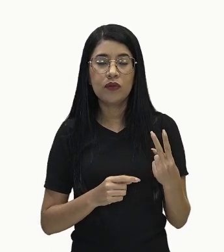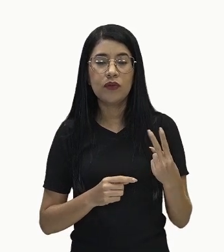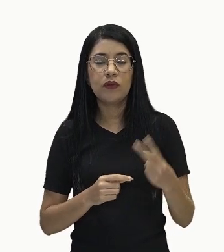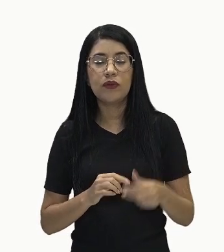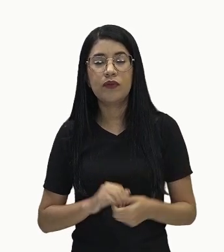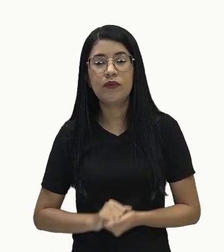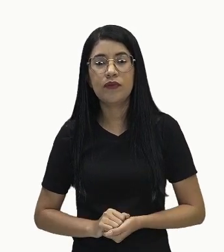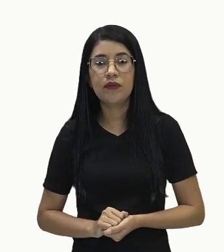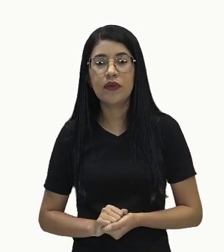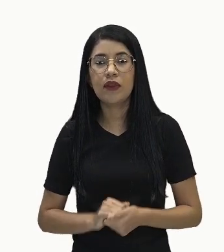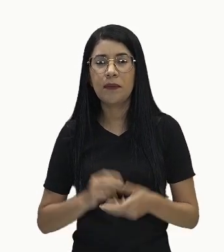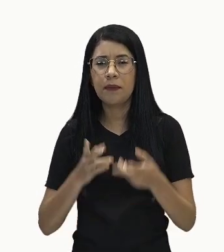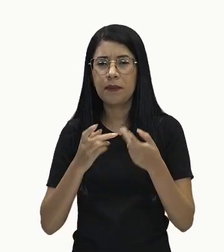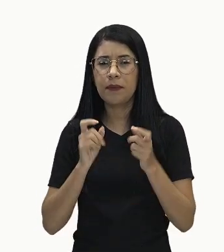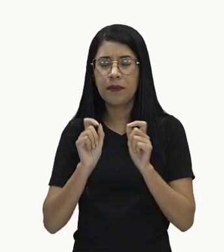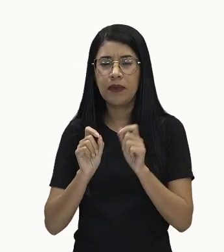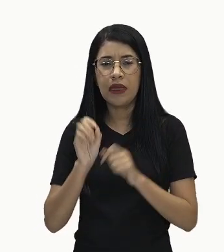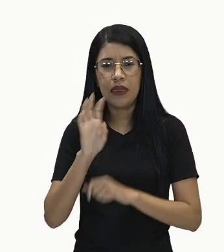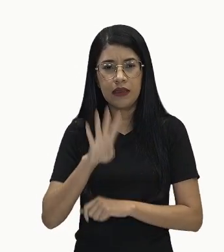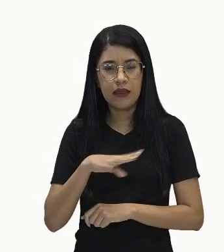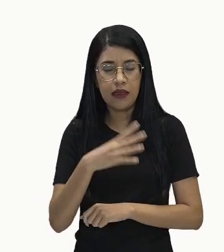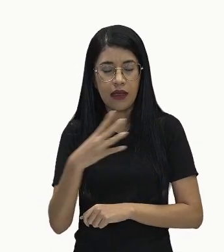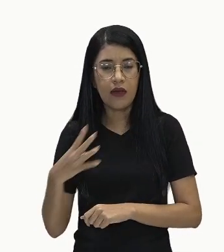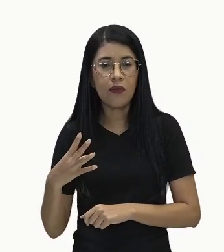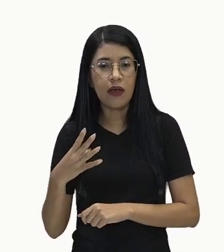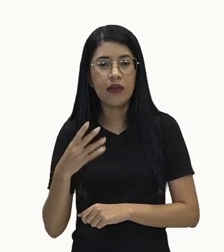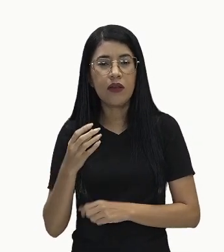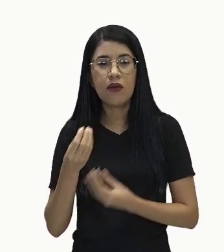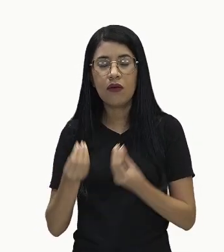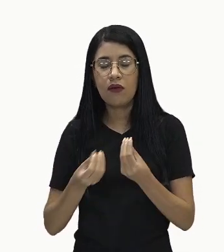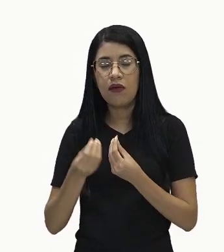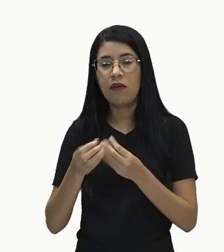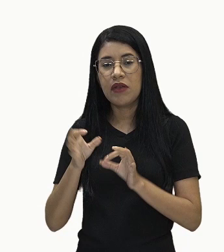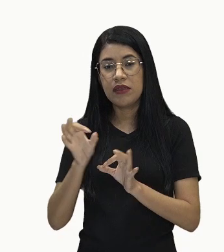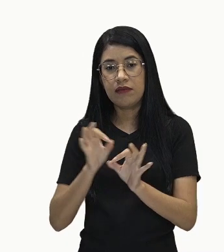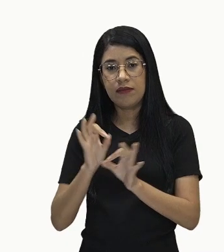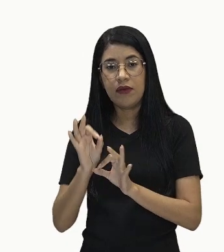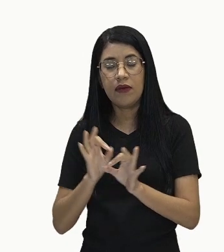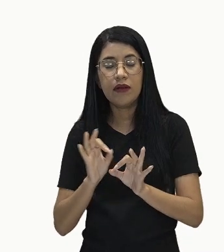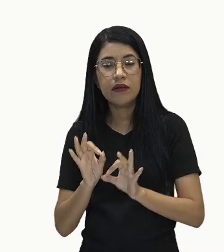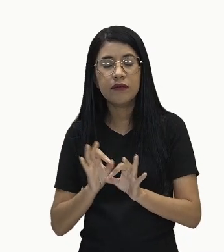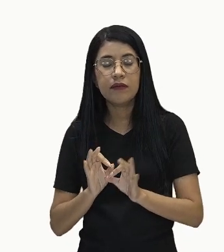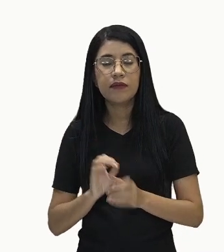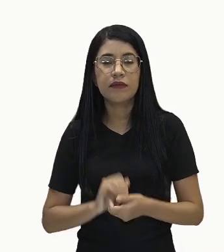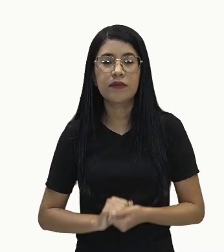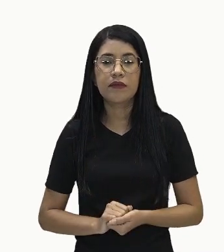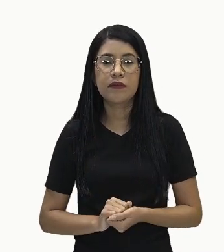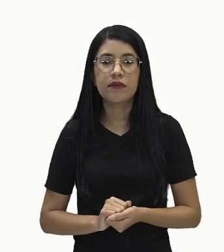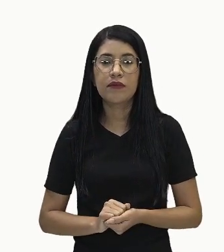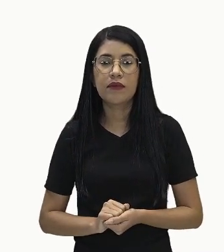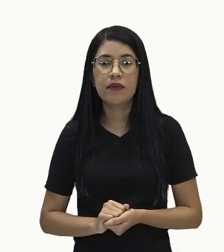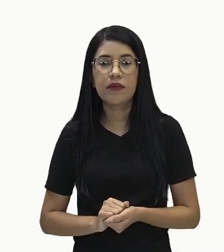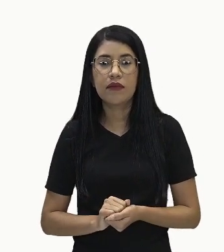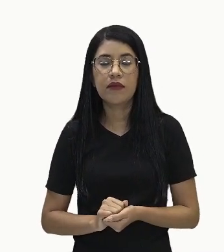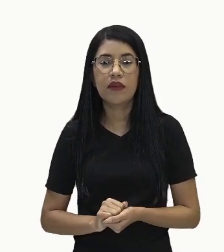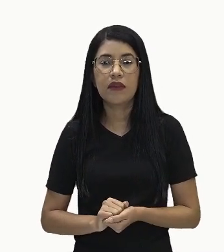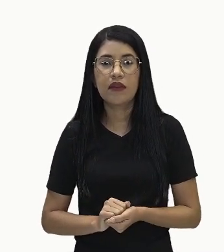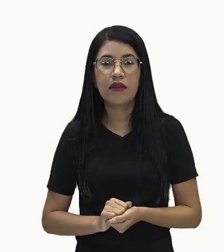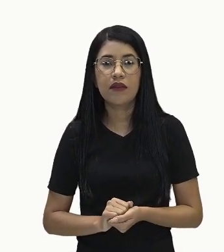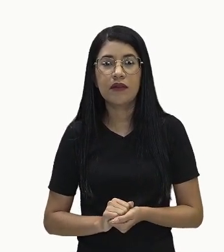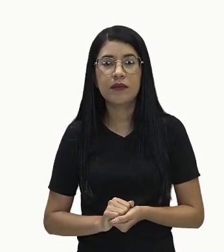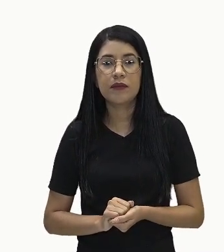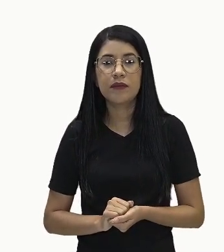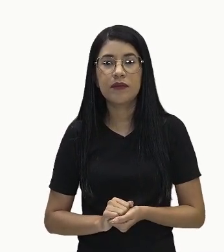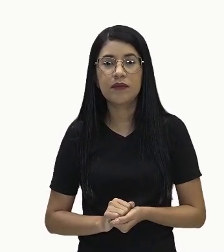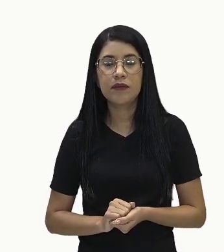regular, que é o atleta 3, vai lutar com o menos regular, que é o atleta 2. Então a gente pode observar aqui,